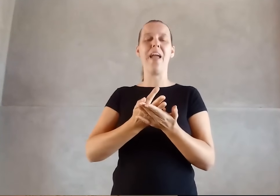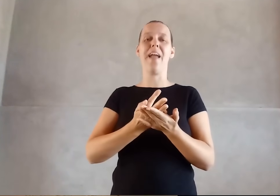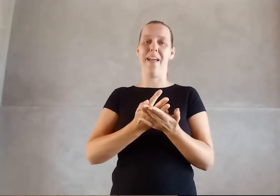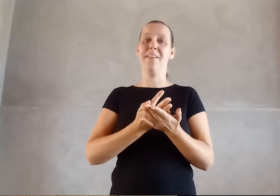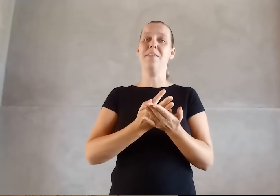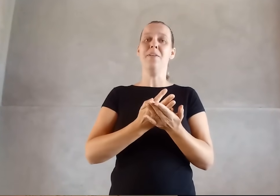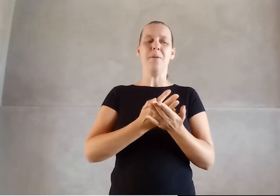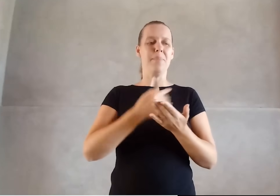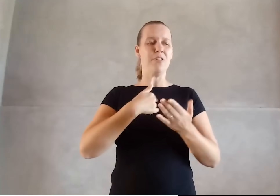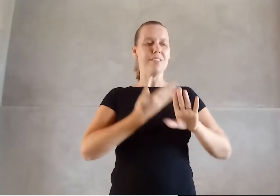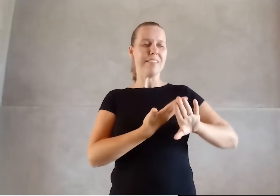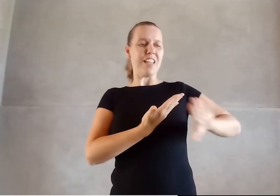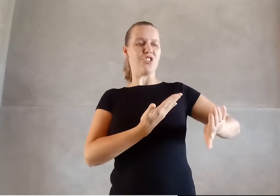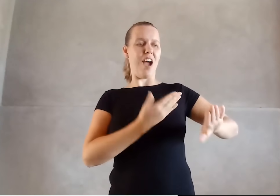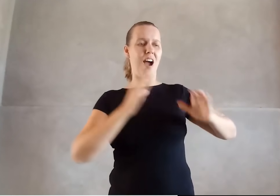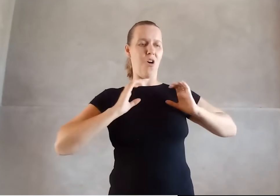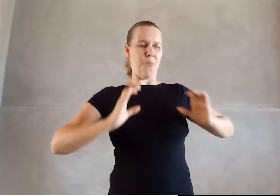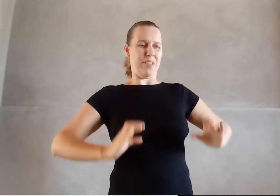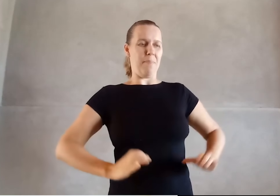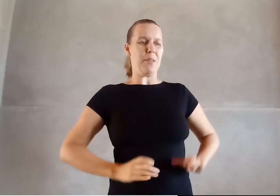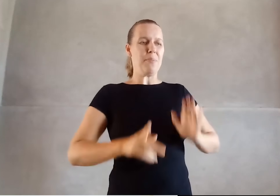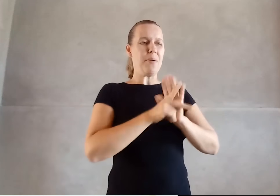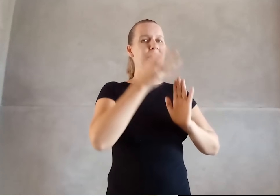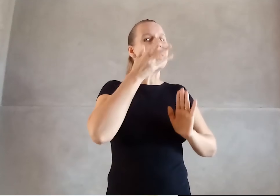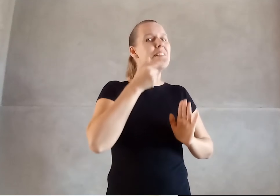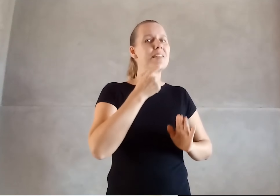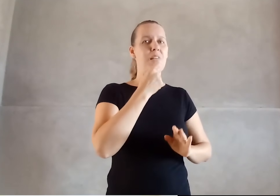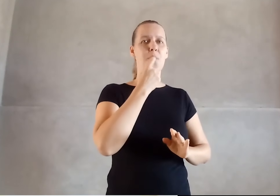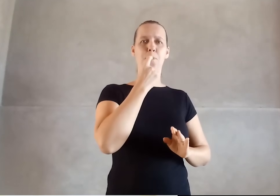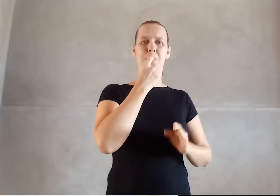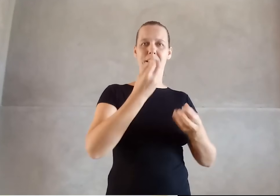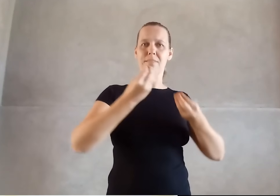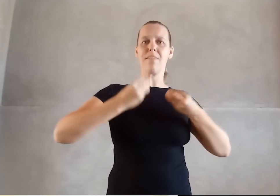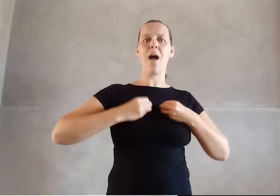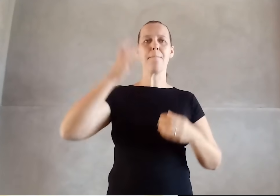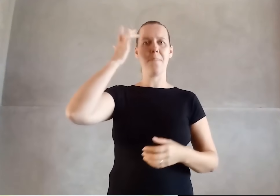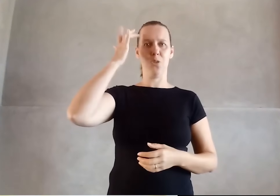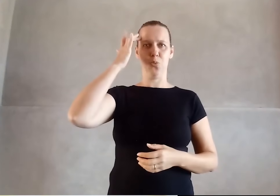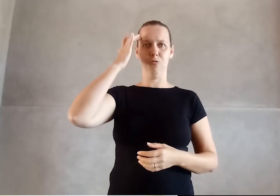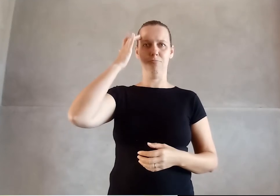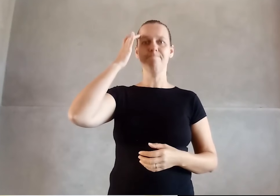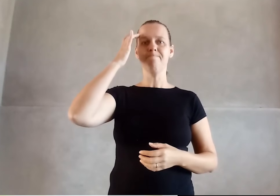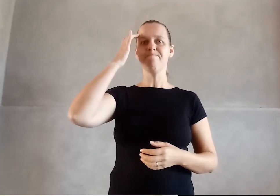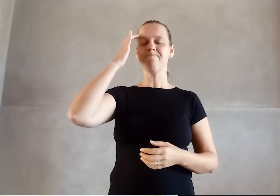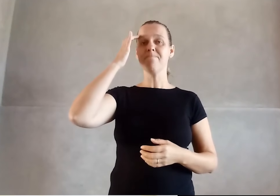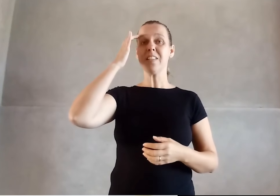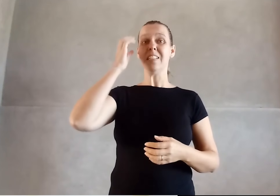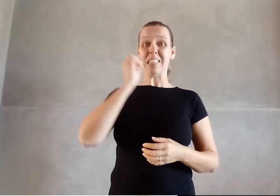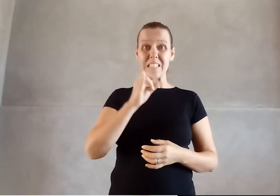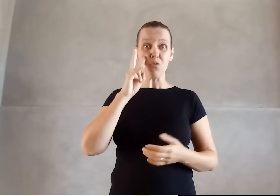com maturidade. Deus nos prova para nos fazer desmamar de